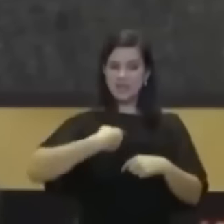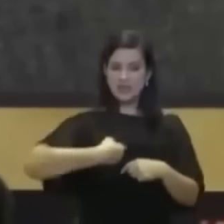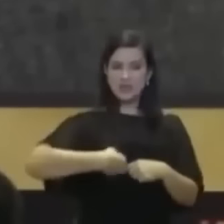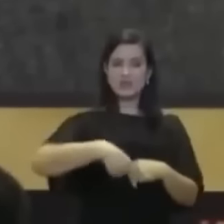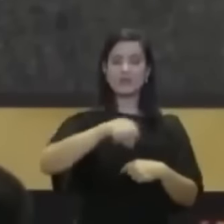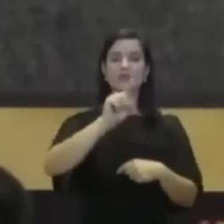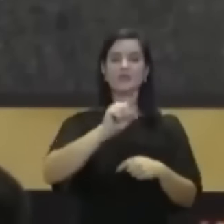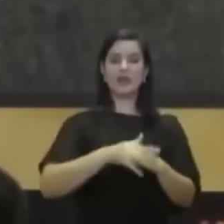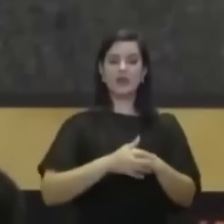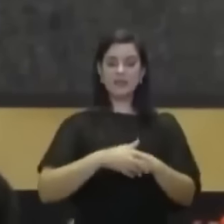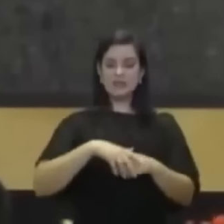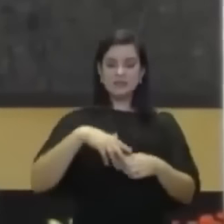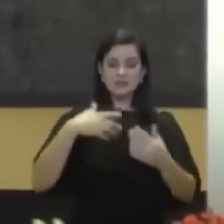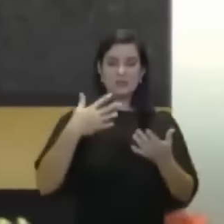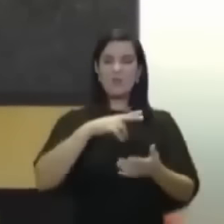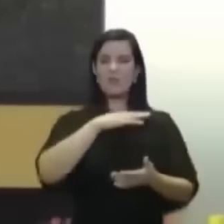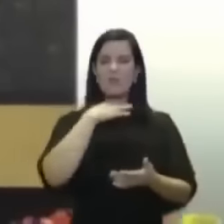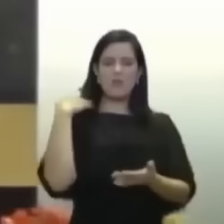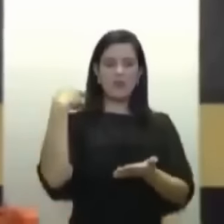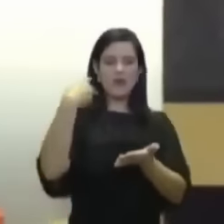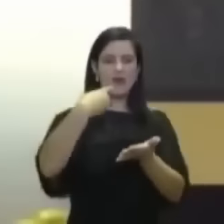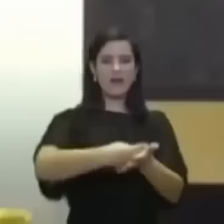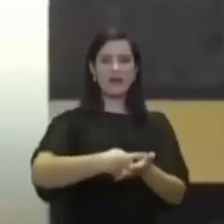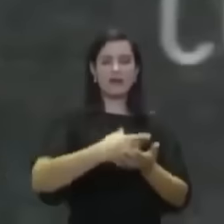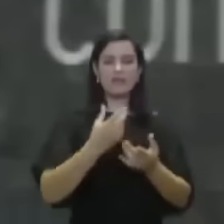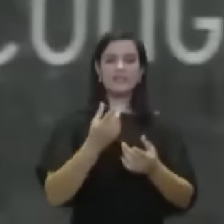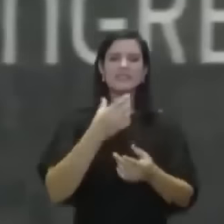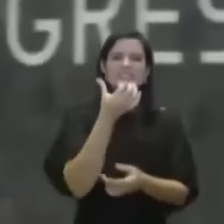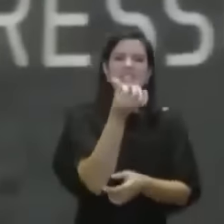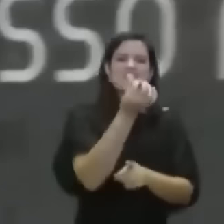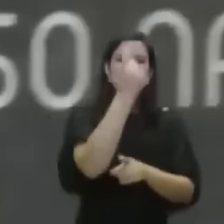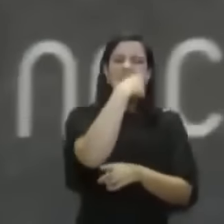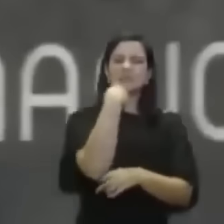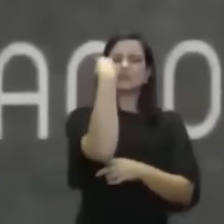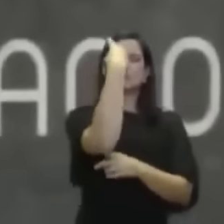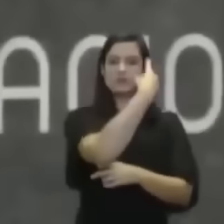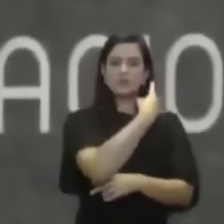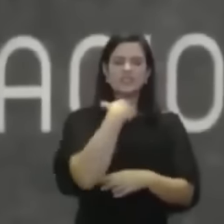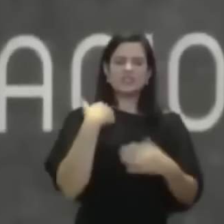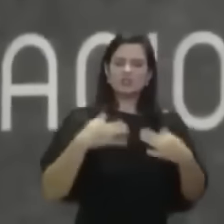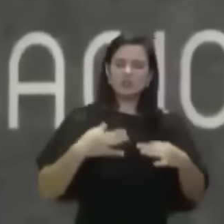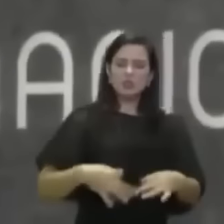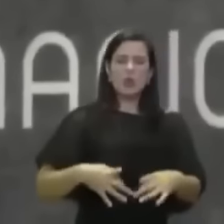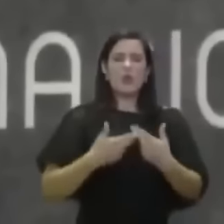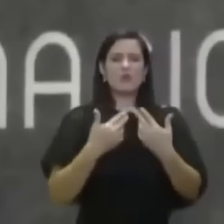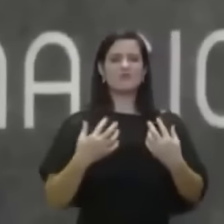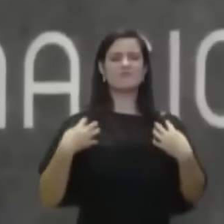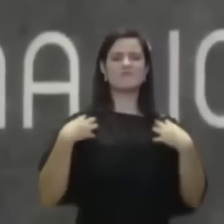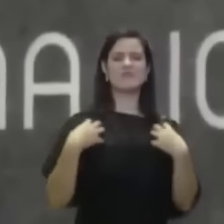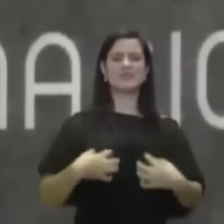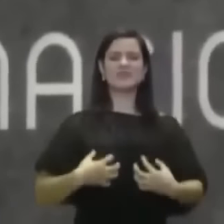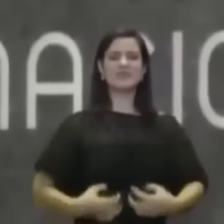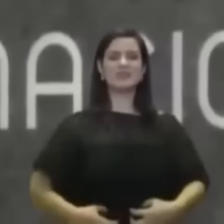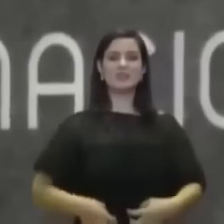leito vertical da morte, 6 horas de sede, de cãibras e de dores atrozes? E a resposta é 1000